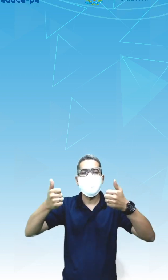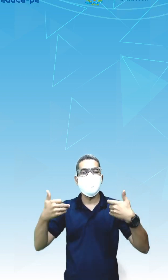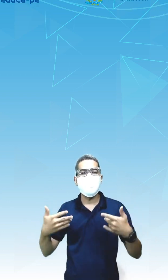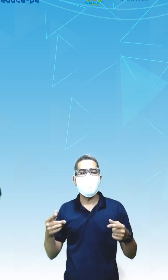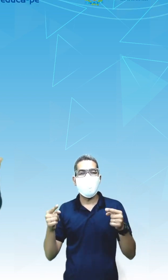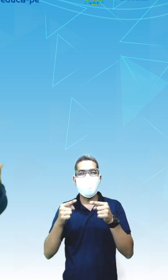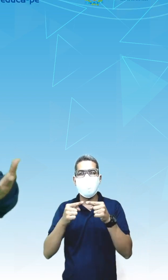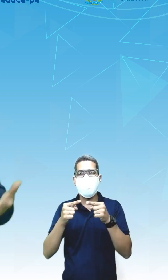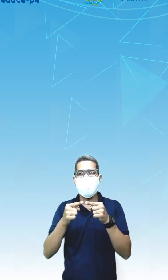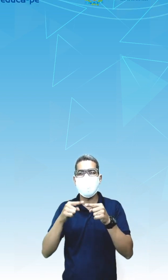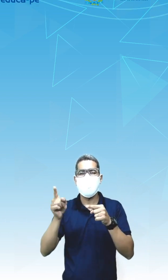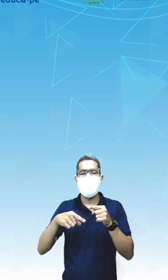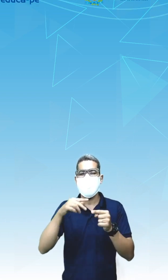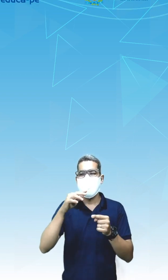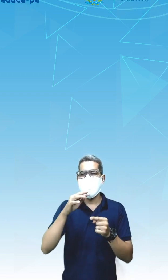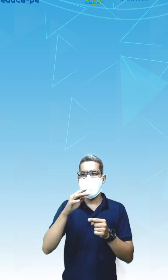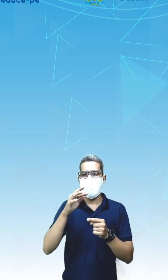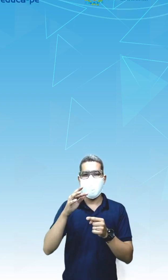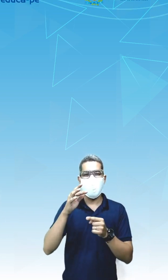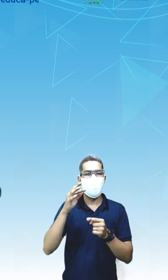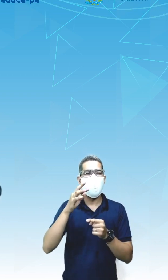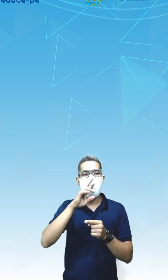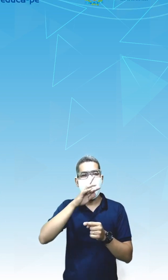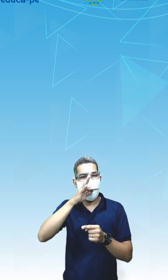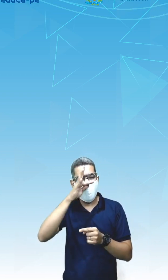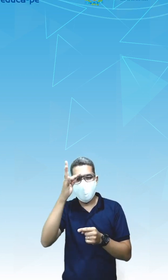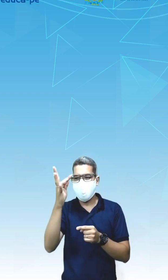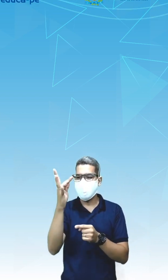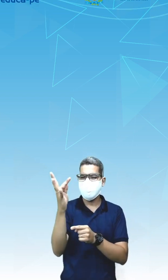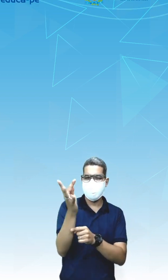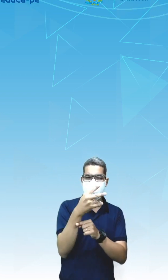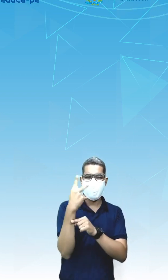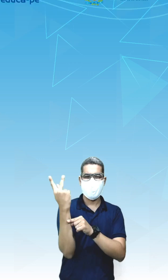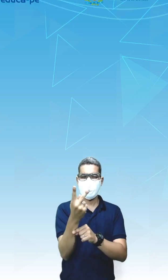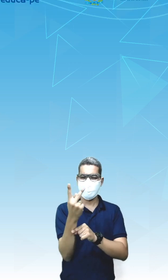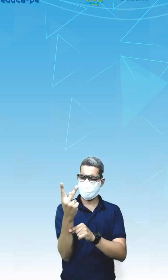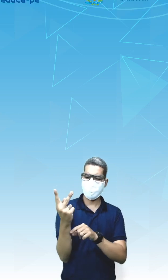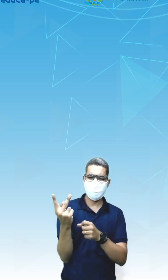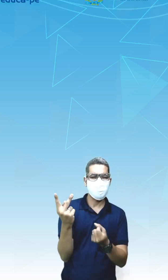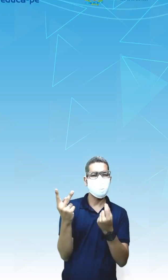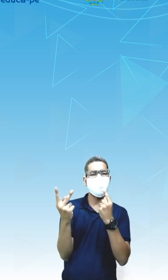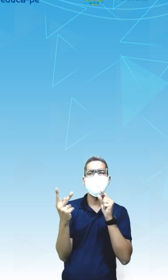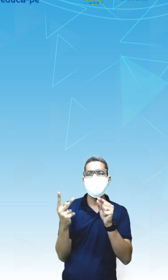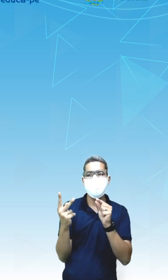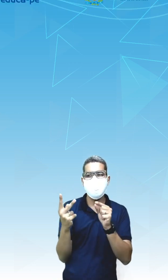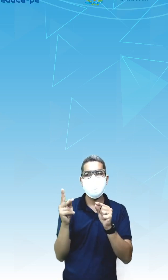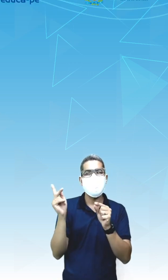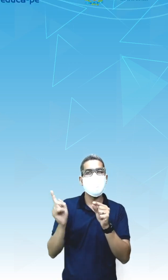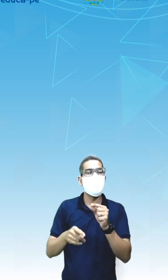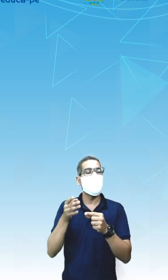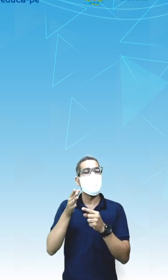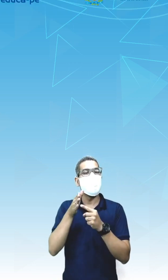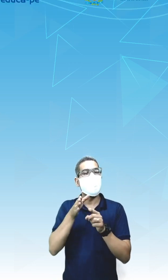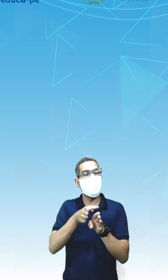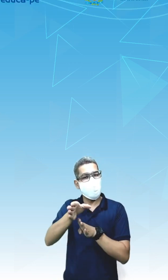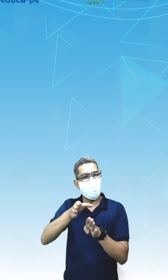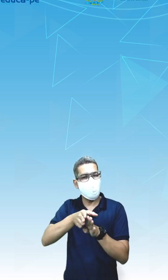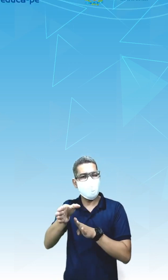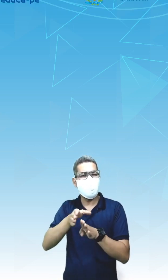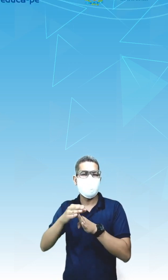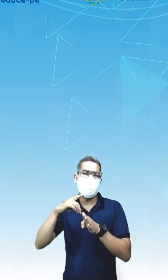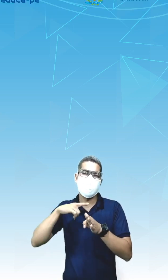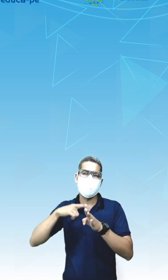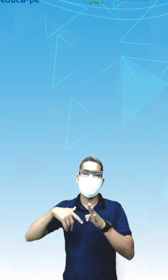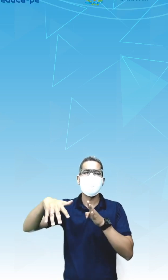ventos. Não é a rosa planta, não, tá? É uma rosa porque ela é um instrumento utilizado para orientação espacial.